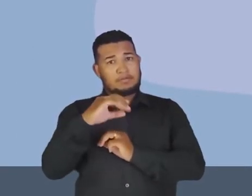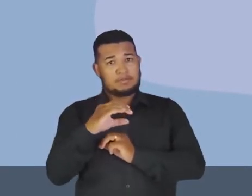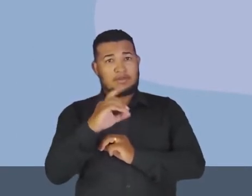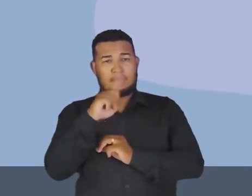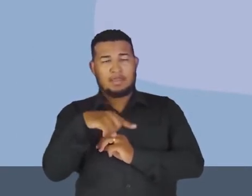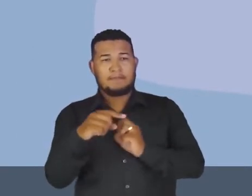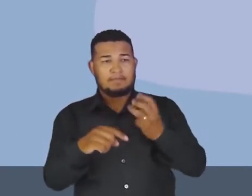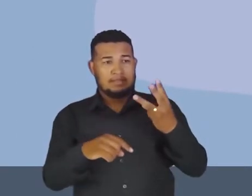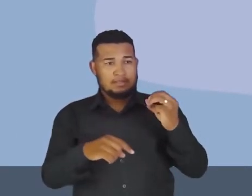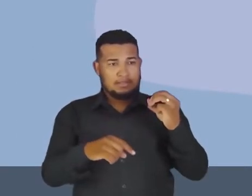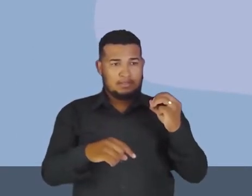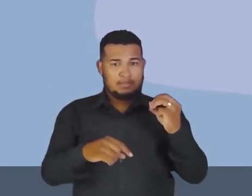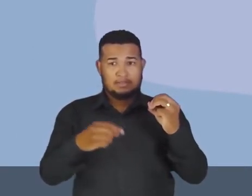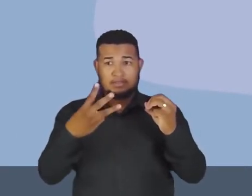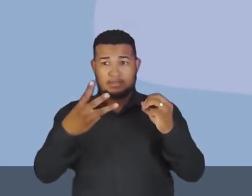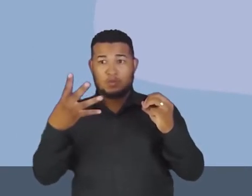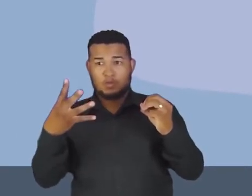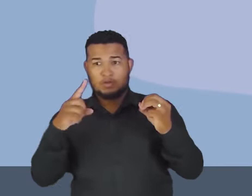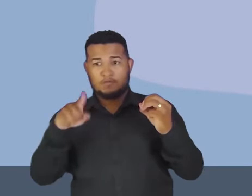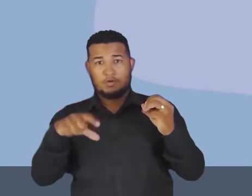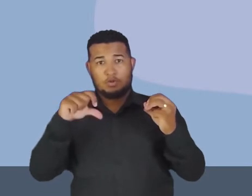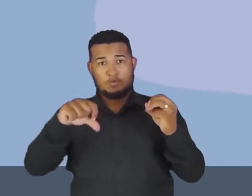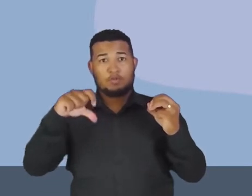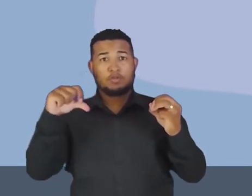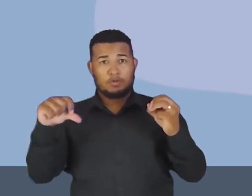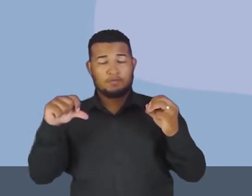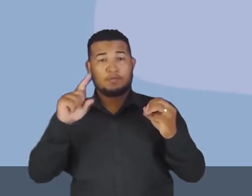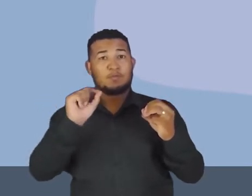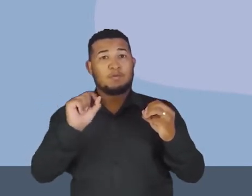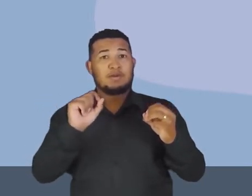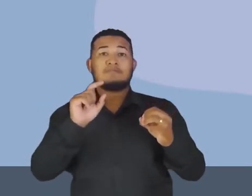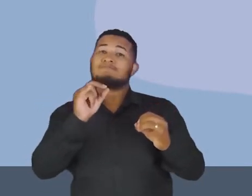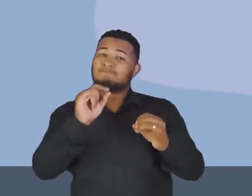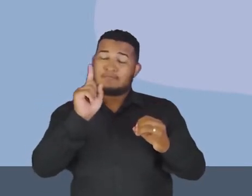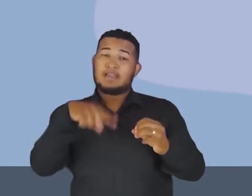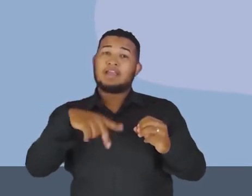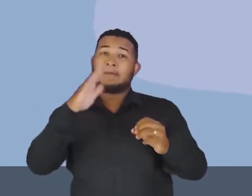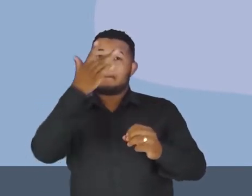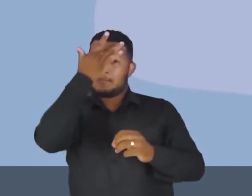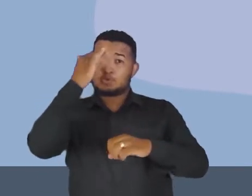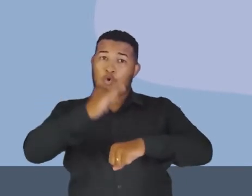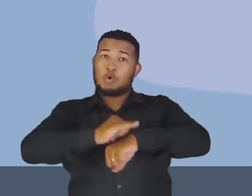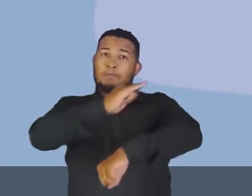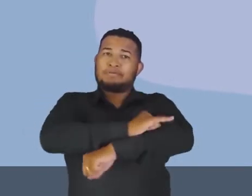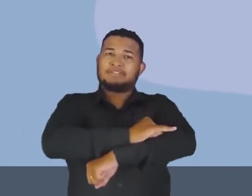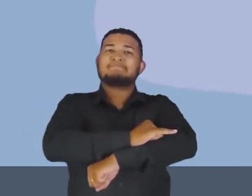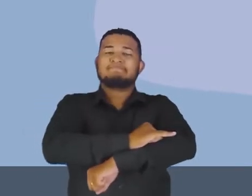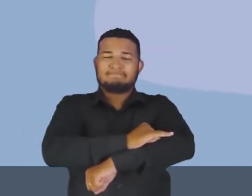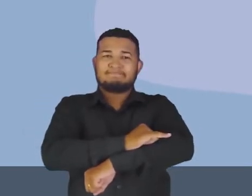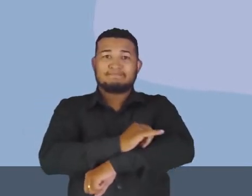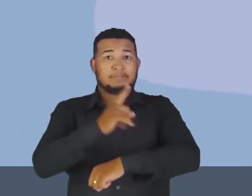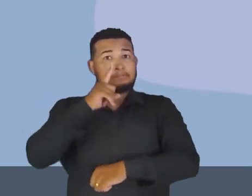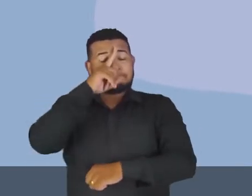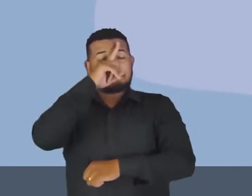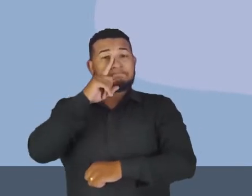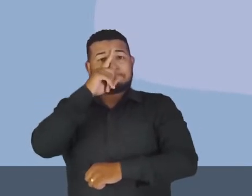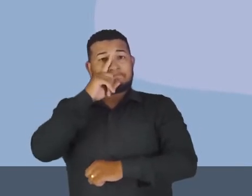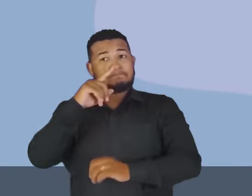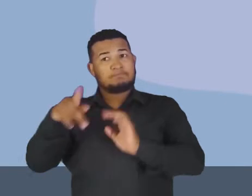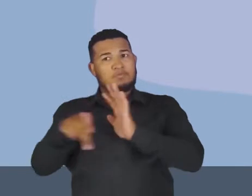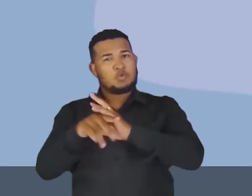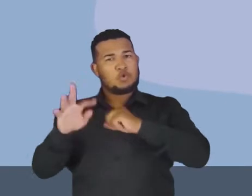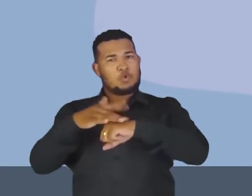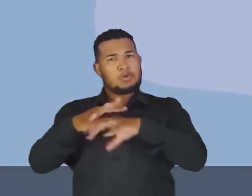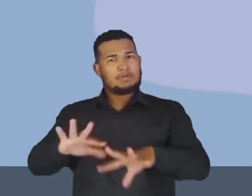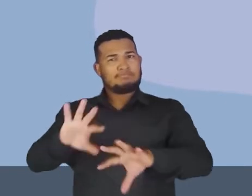for entre 30 e 34,99, você já é considerado uma pessoa obesa. E o seu risco para a apresentação de